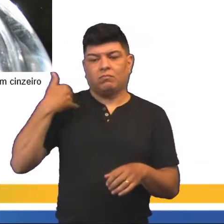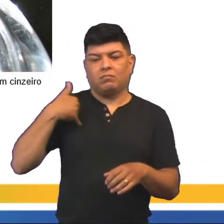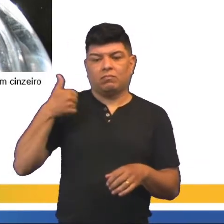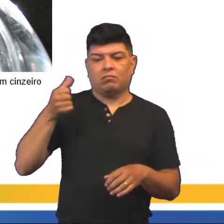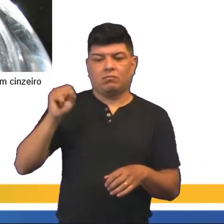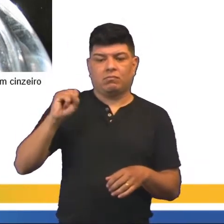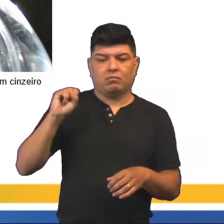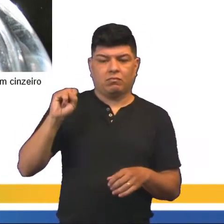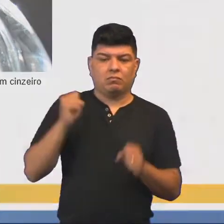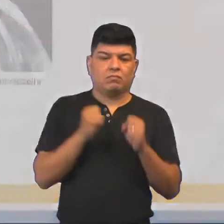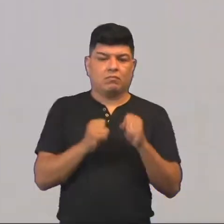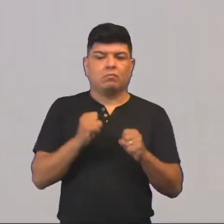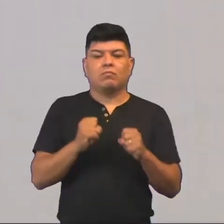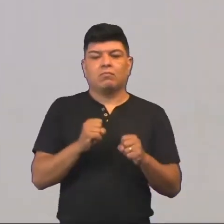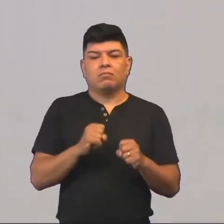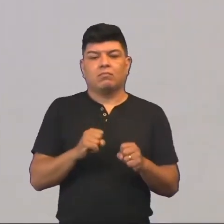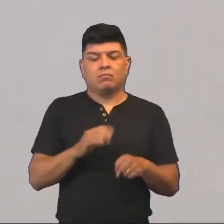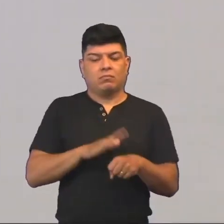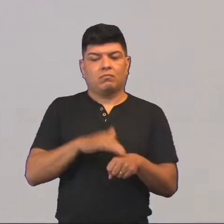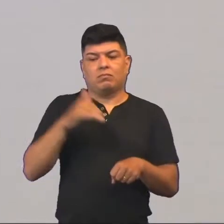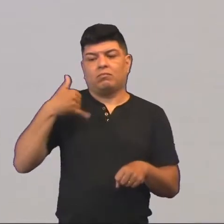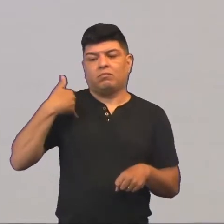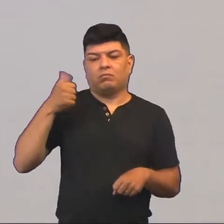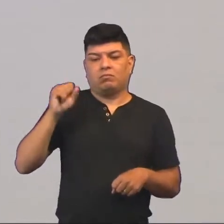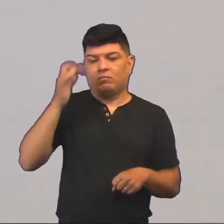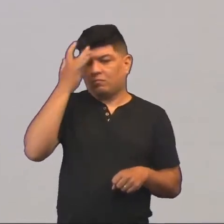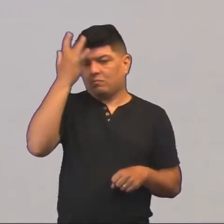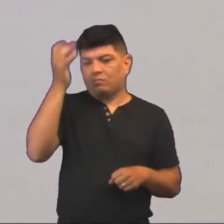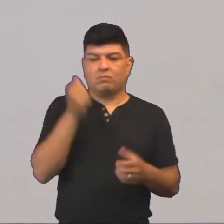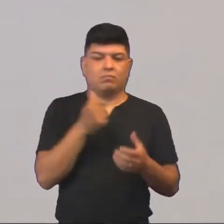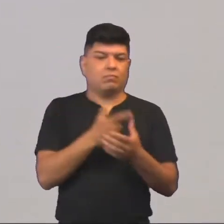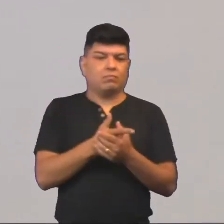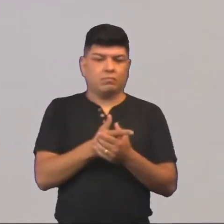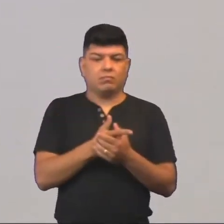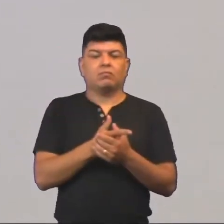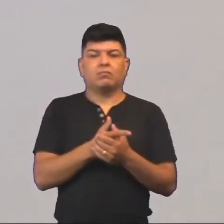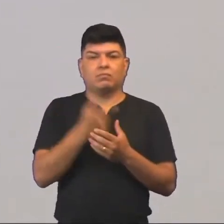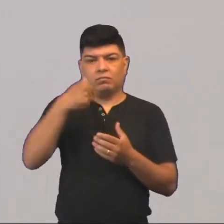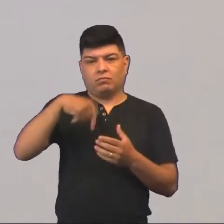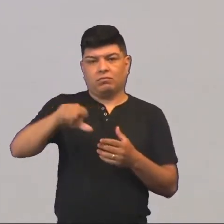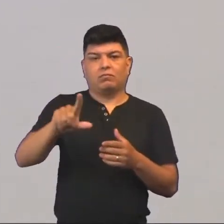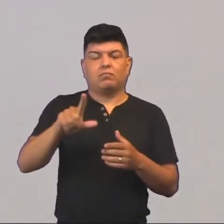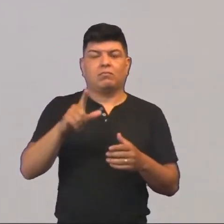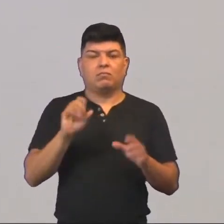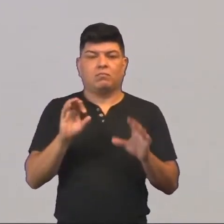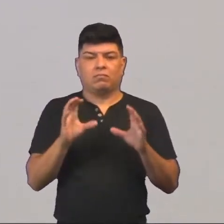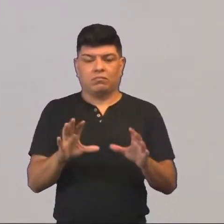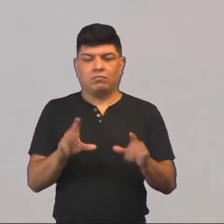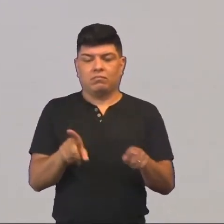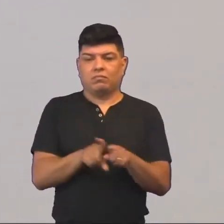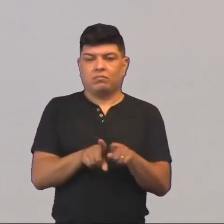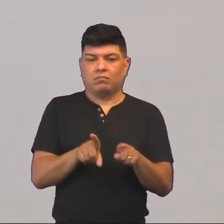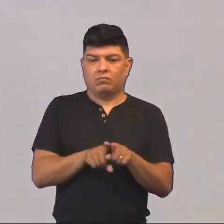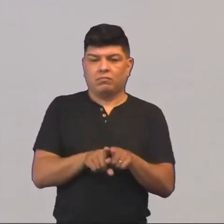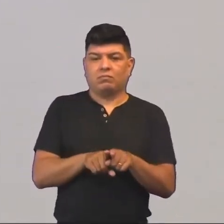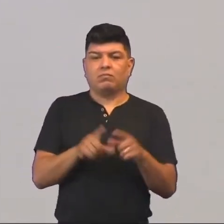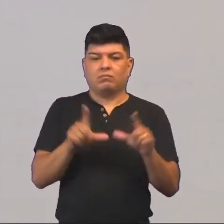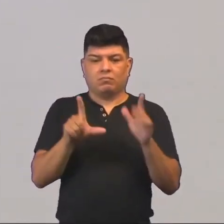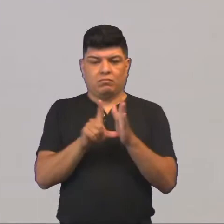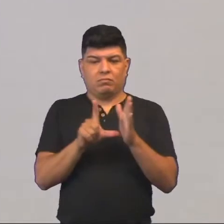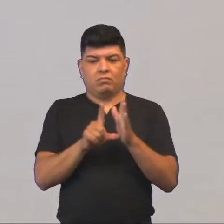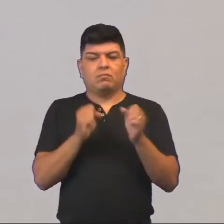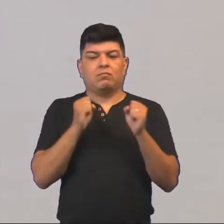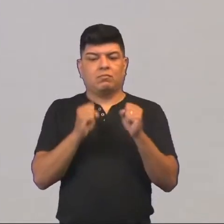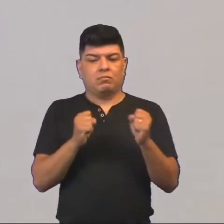ou seja, qualquer pessoa maior de 18 anos pode facilmente se dirigir até uma drogaria, até uma farmácia e